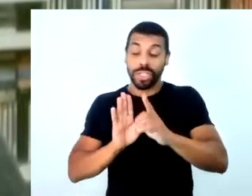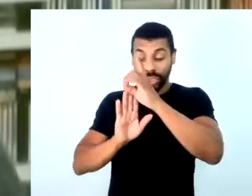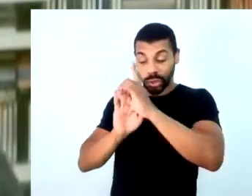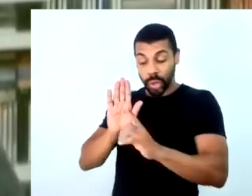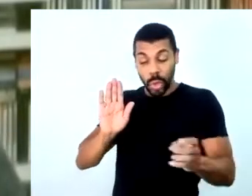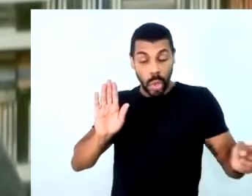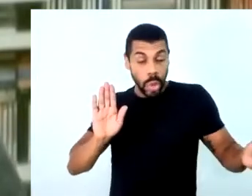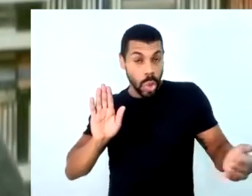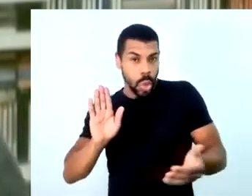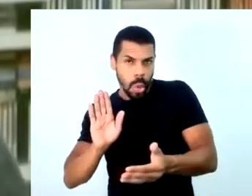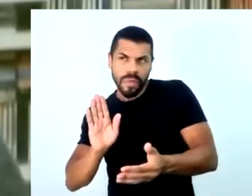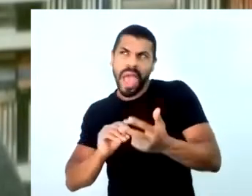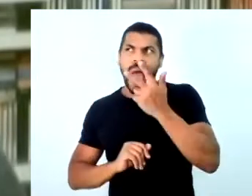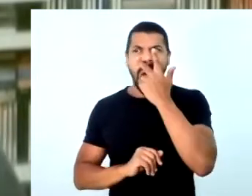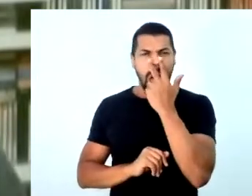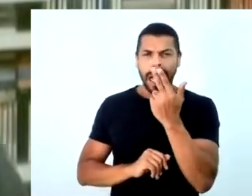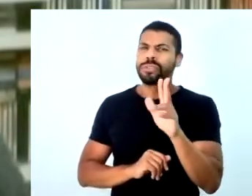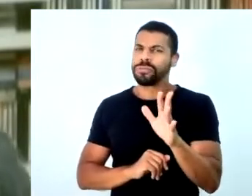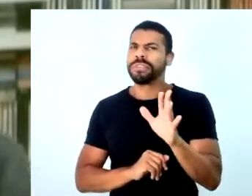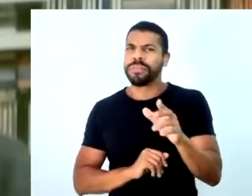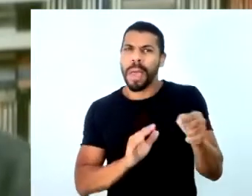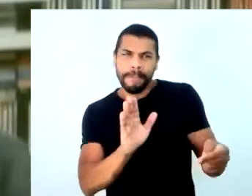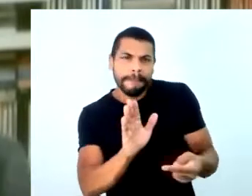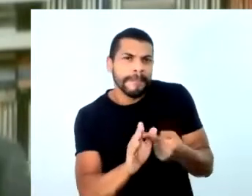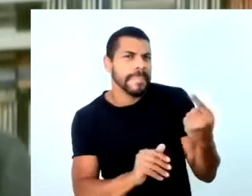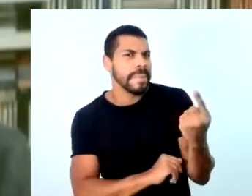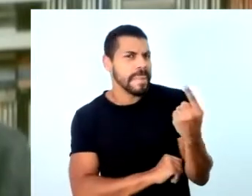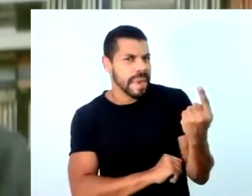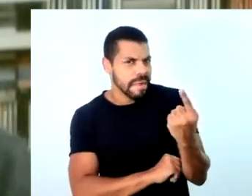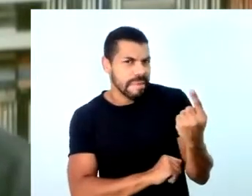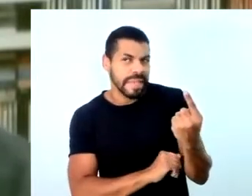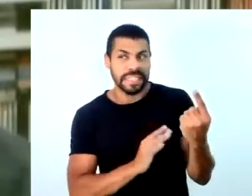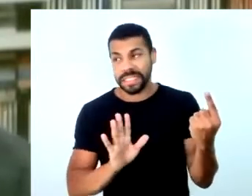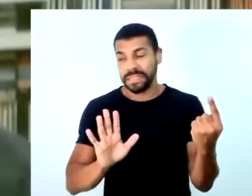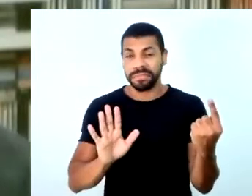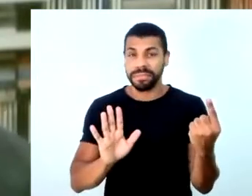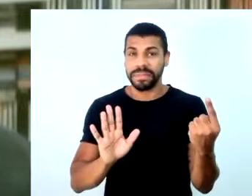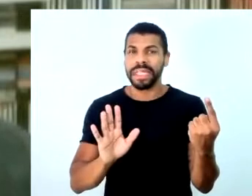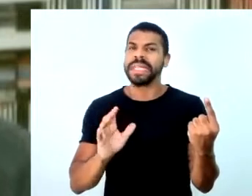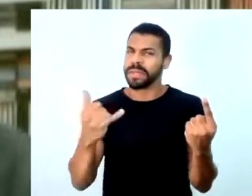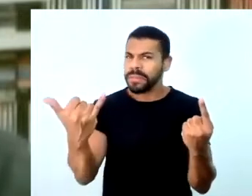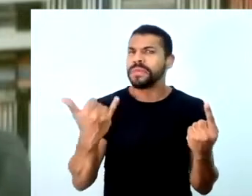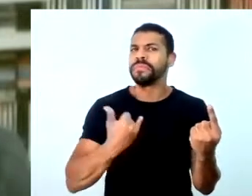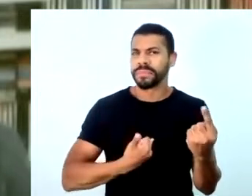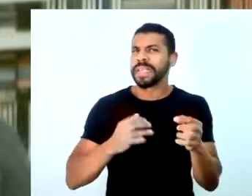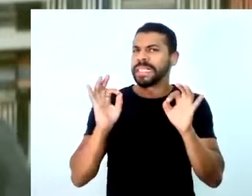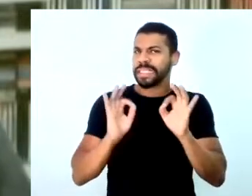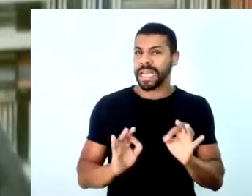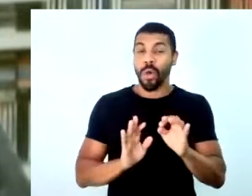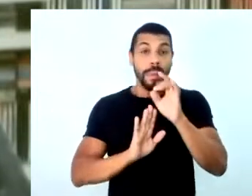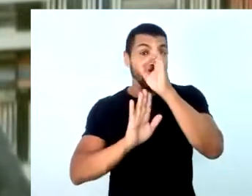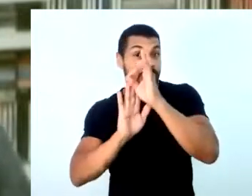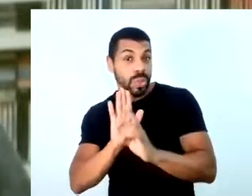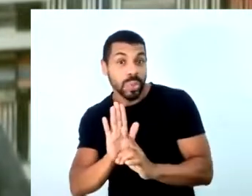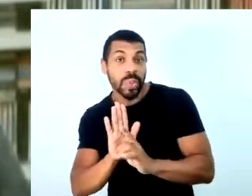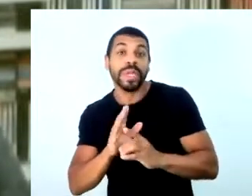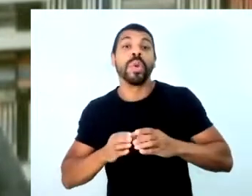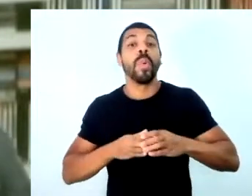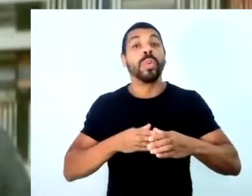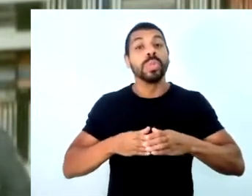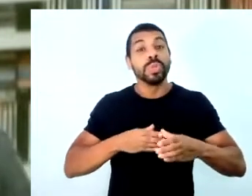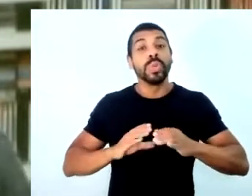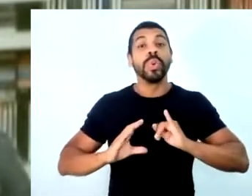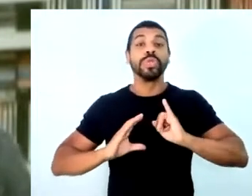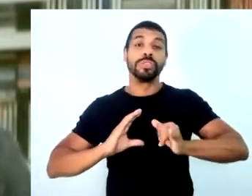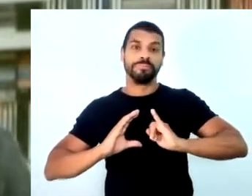estreou na direção, acho que foi uma estreia, não tenho certeza, se eu estiver errado, depois a Natara me corrige, é uma estreia como